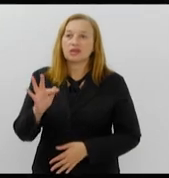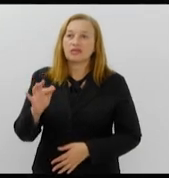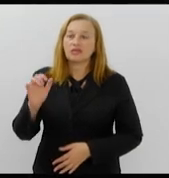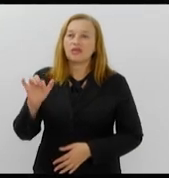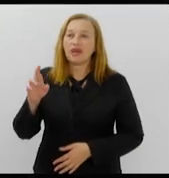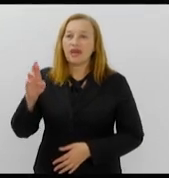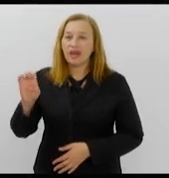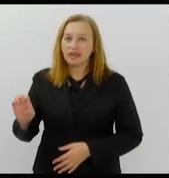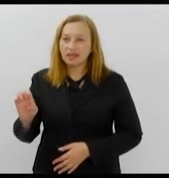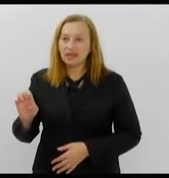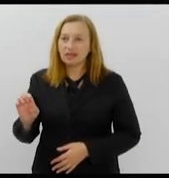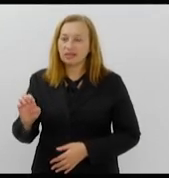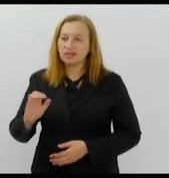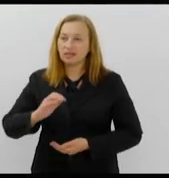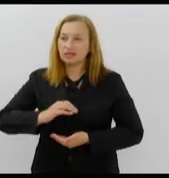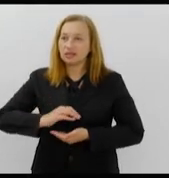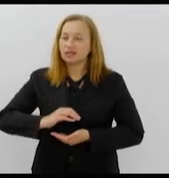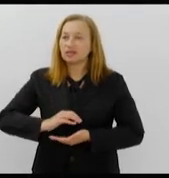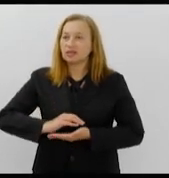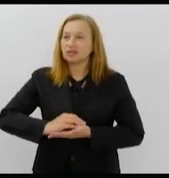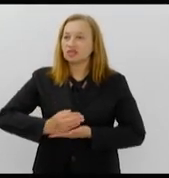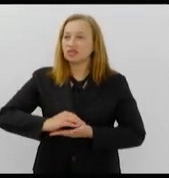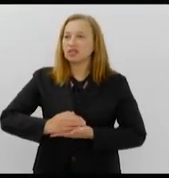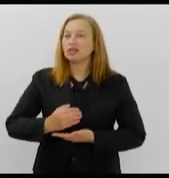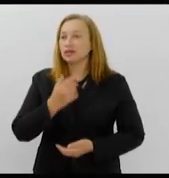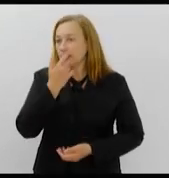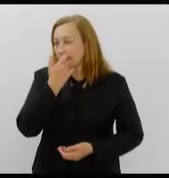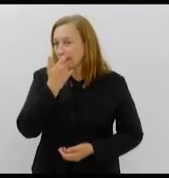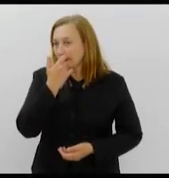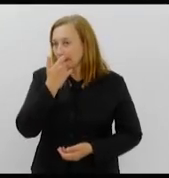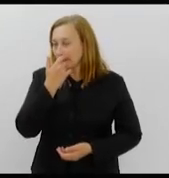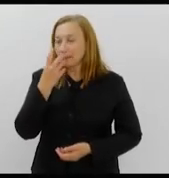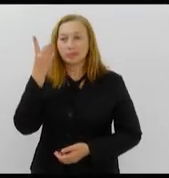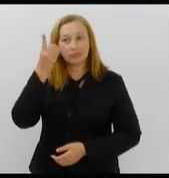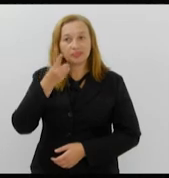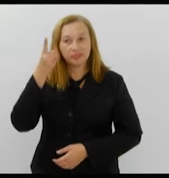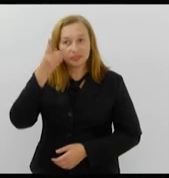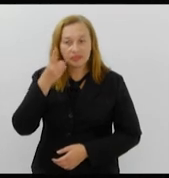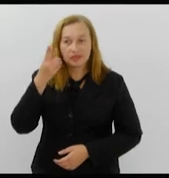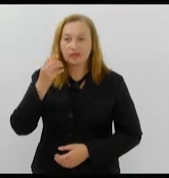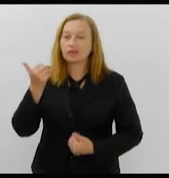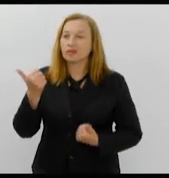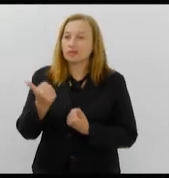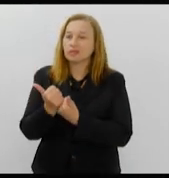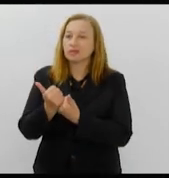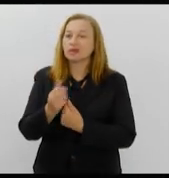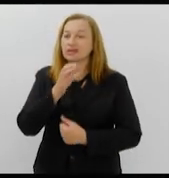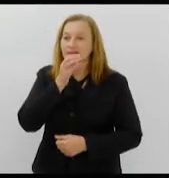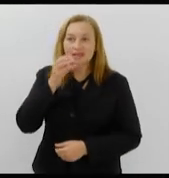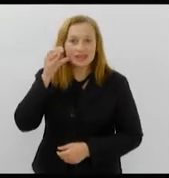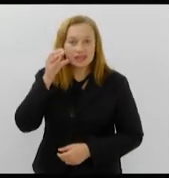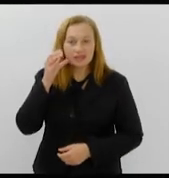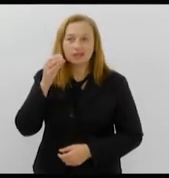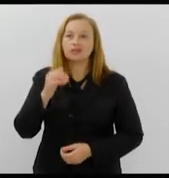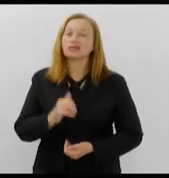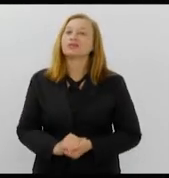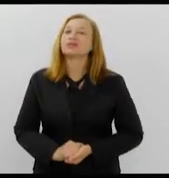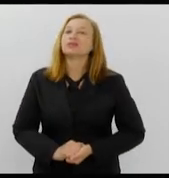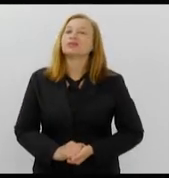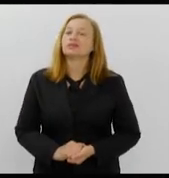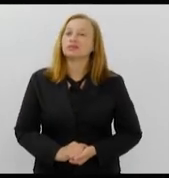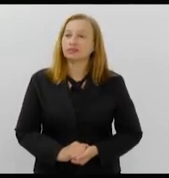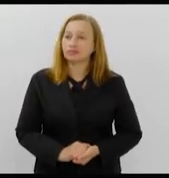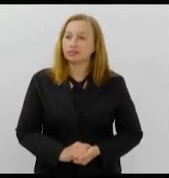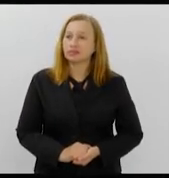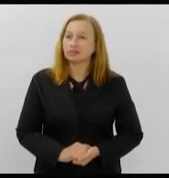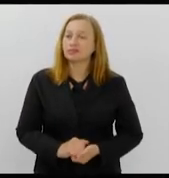Reis, aqui parabenizo nosso prefeito Fernando Jordão, nossa deputada, minha parceira Célia Jordão, que apoiaram, e